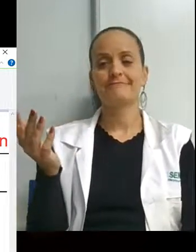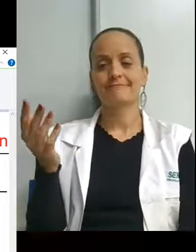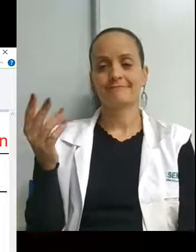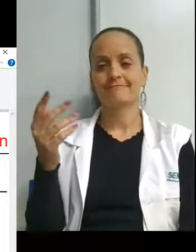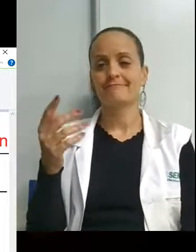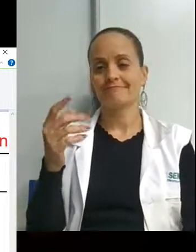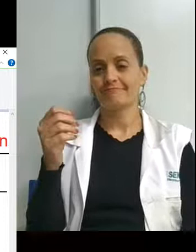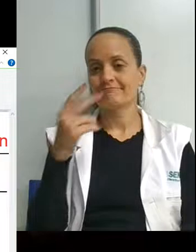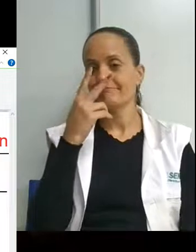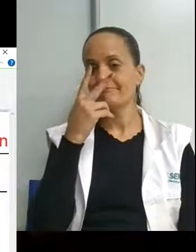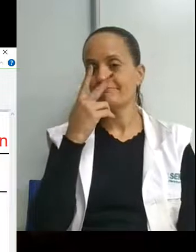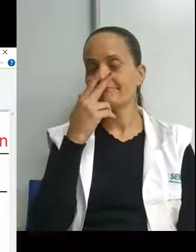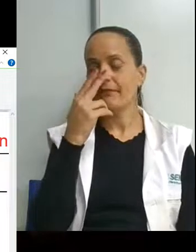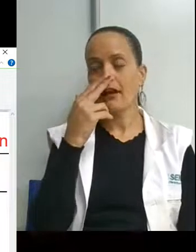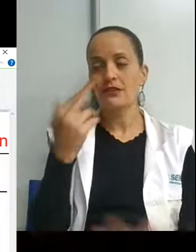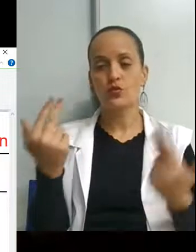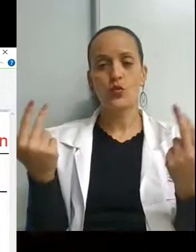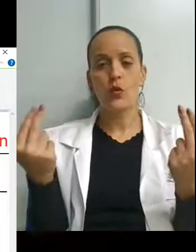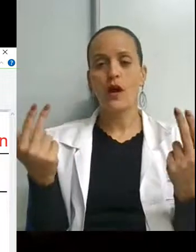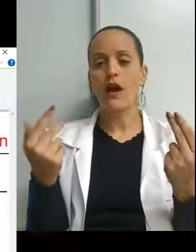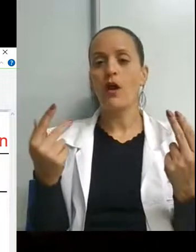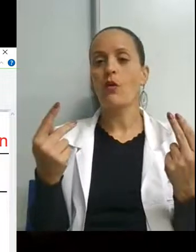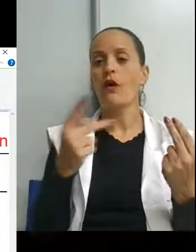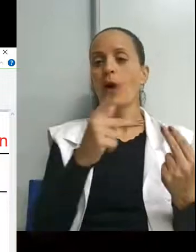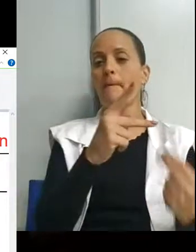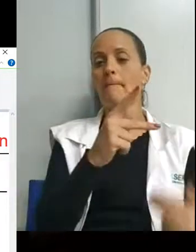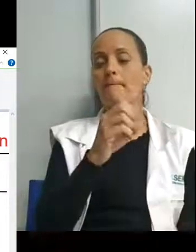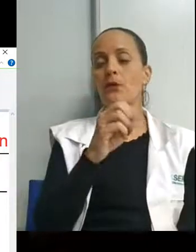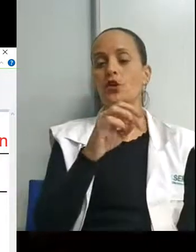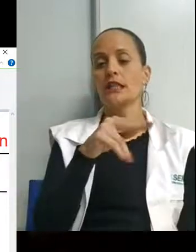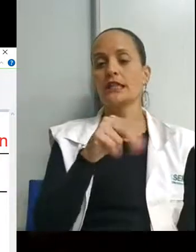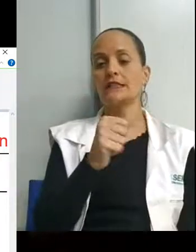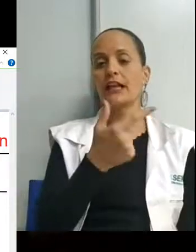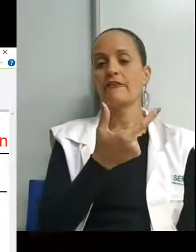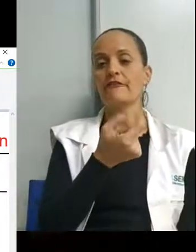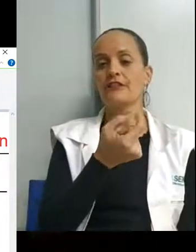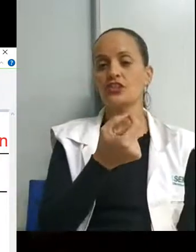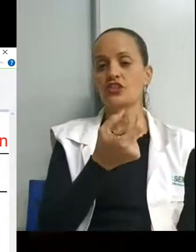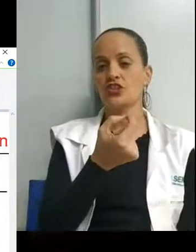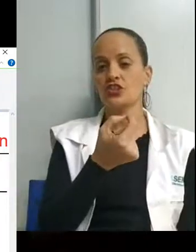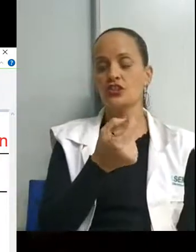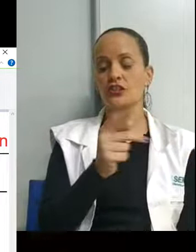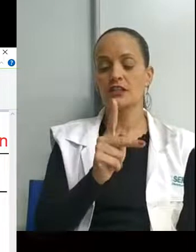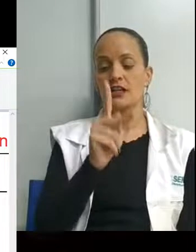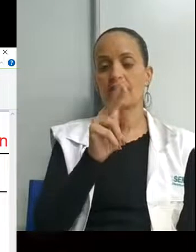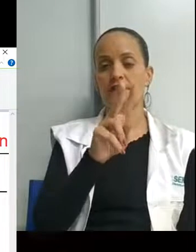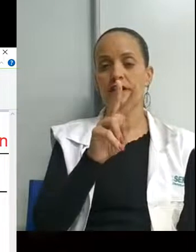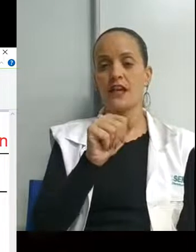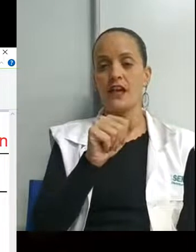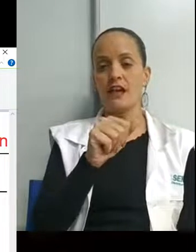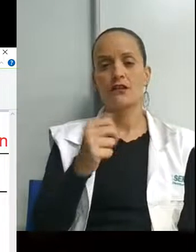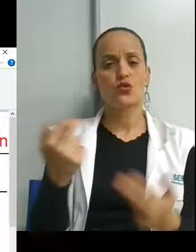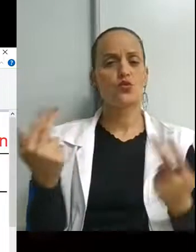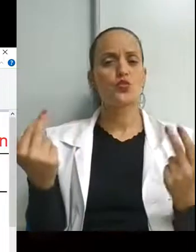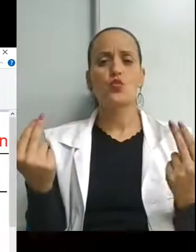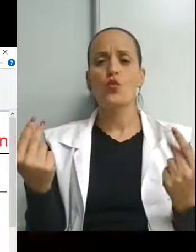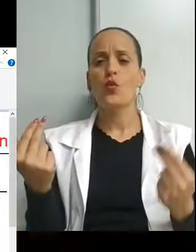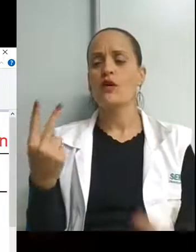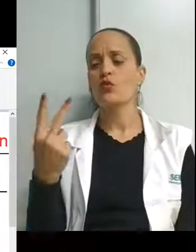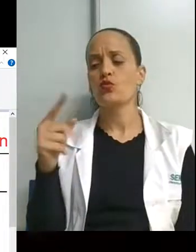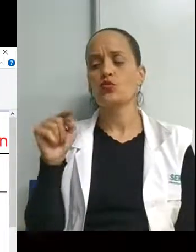quê? 20.000 volt-ampere, que é a potência total aqui do circuito da casa,